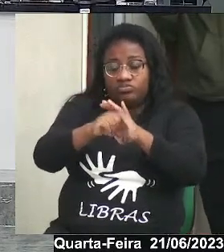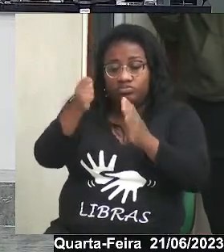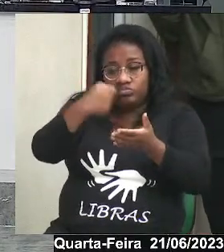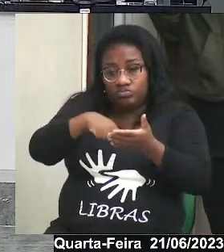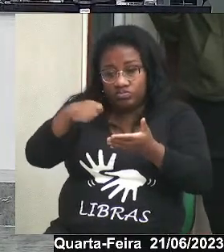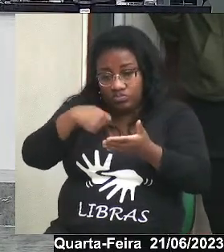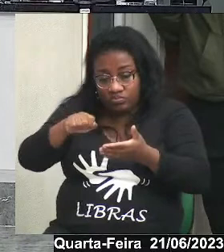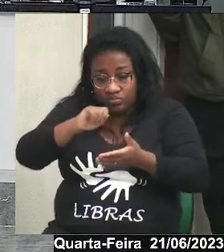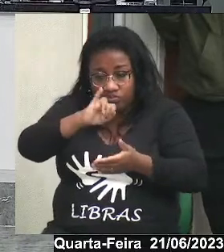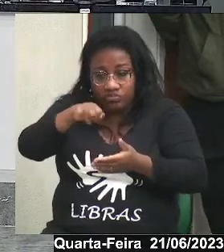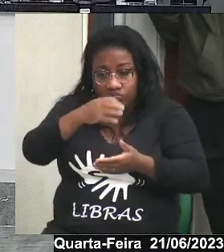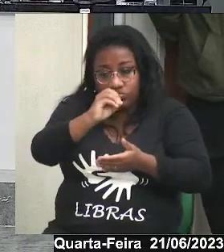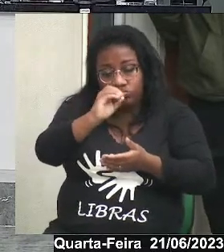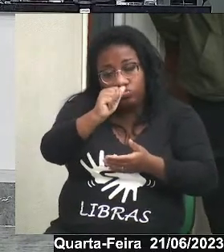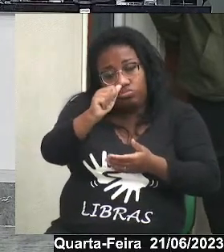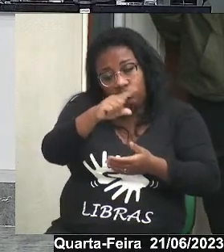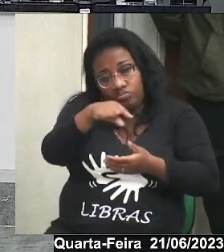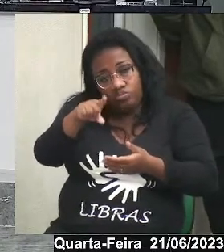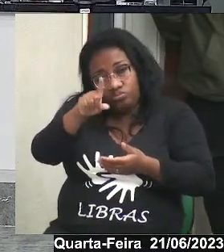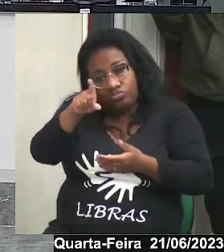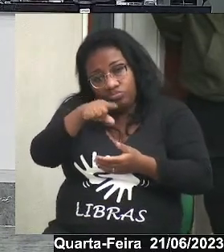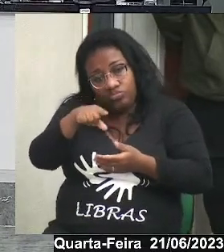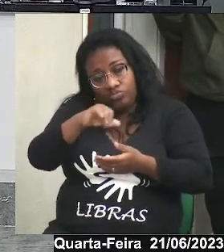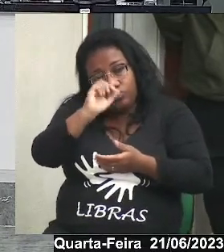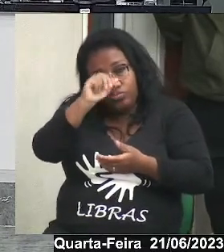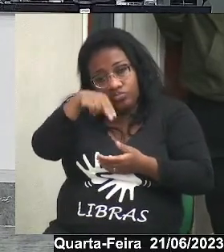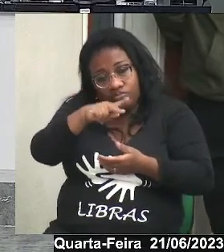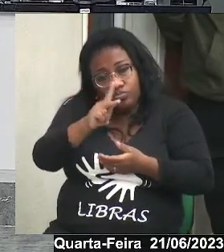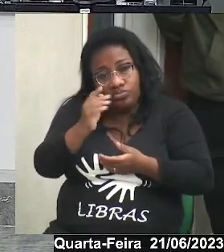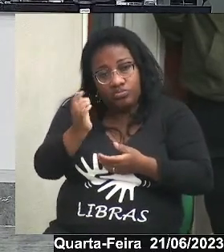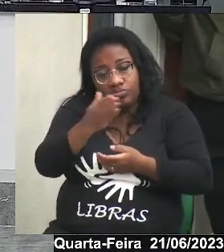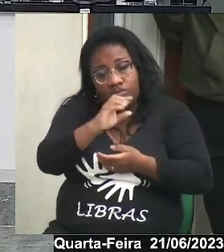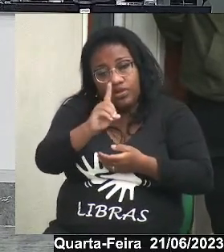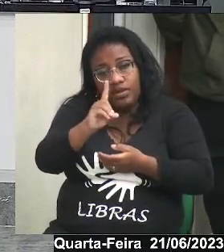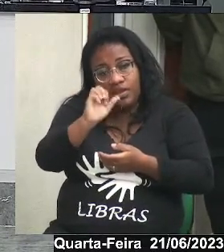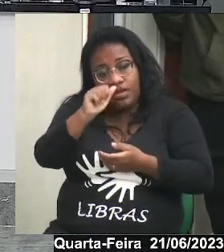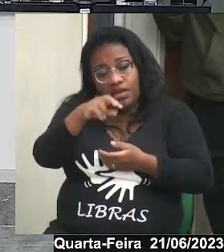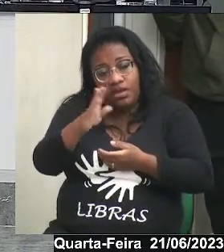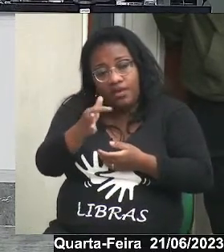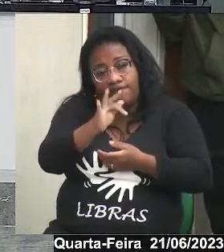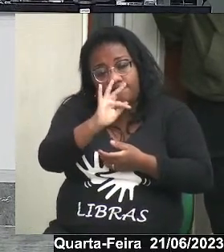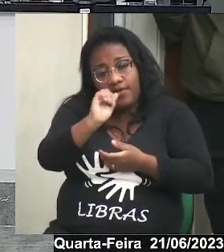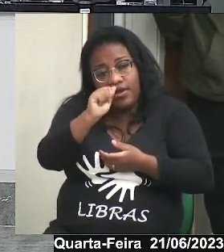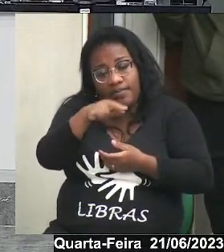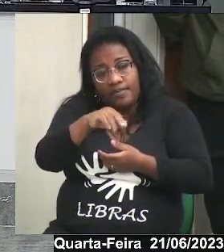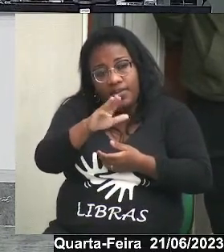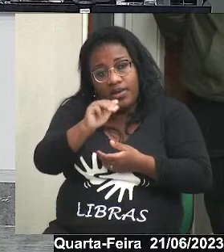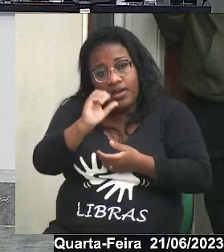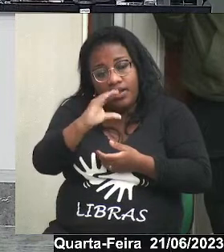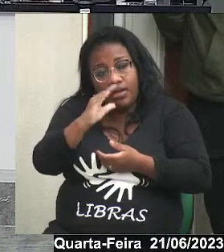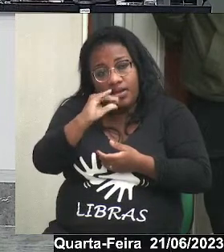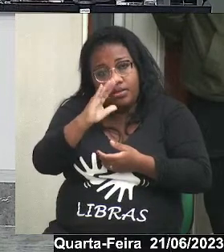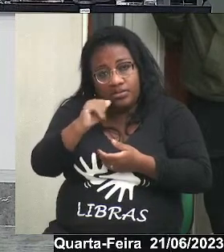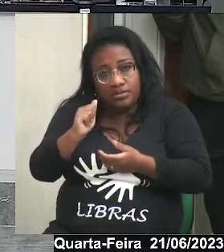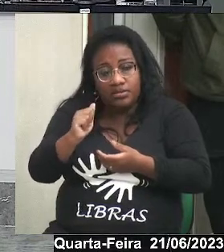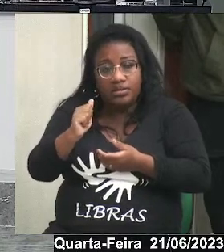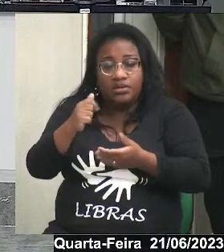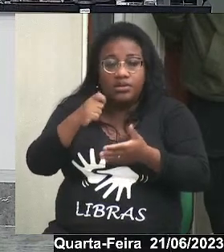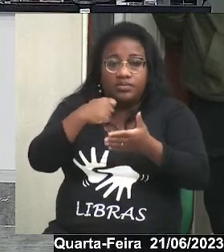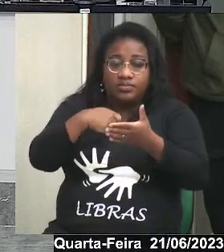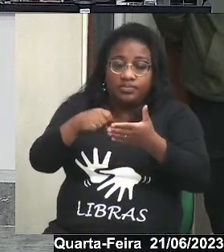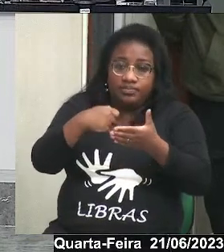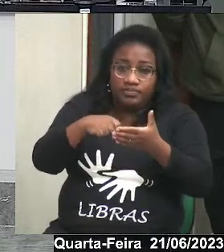de autoria do vereador Joãozinho da Farmácia. Indicação número 270/2023. Indica a implantação do ponto de ônibus